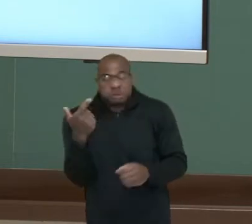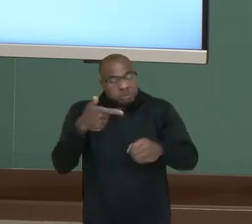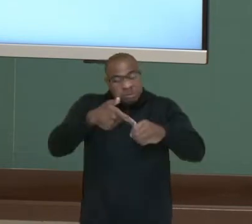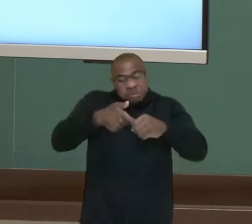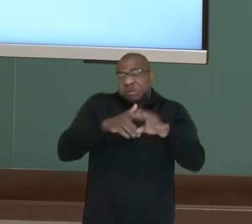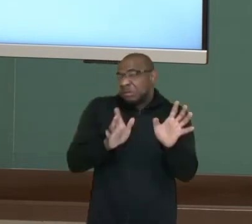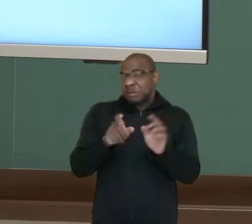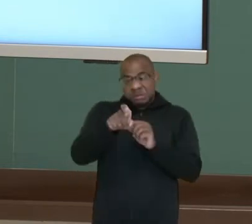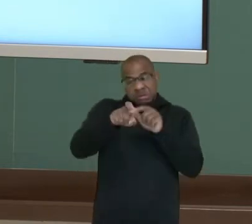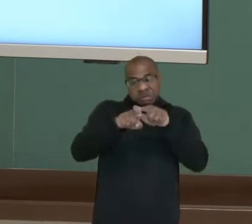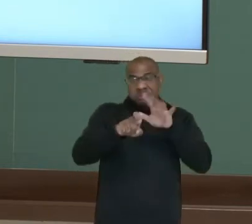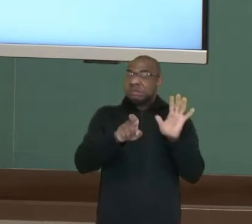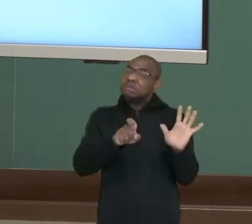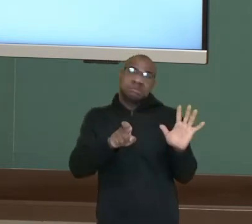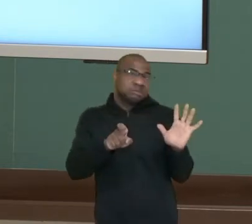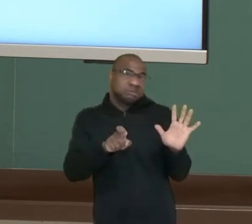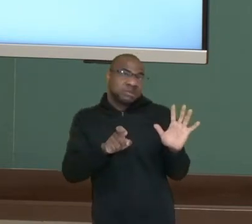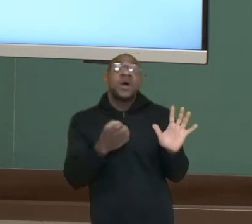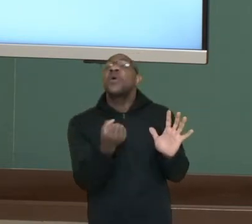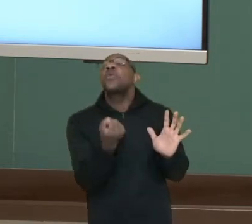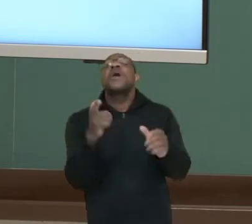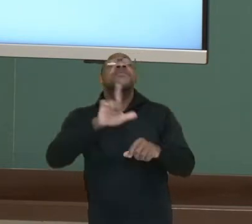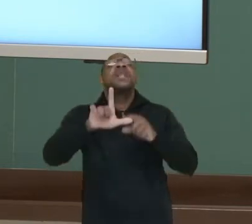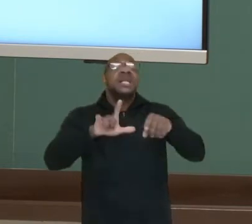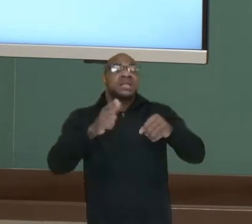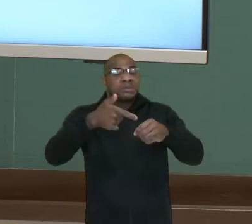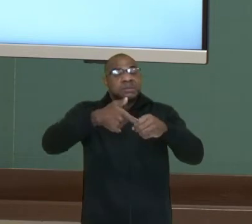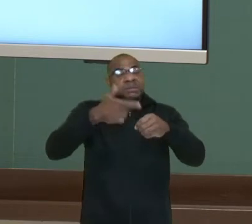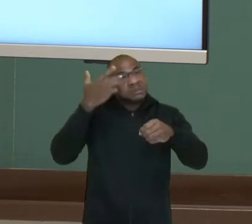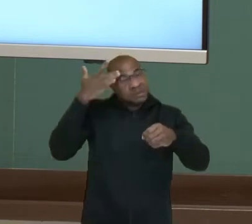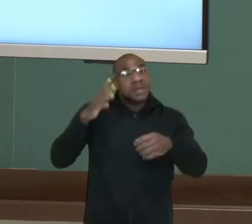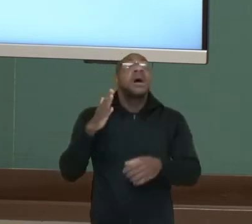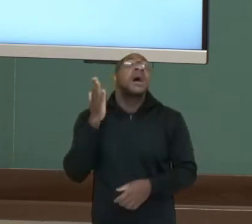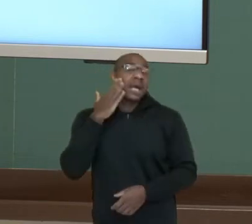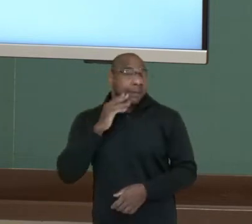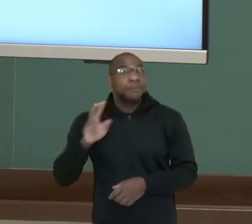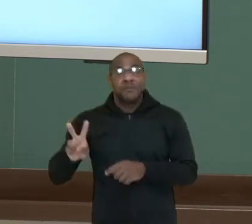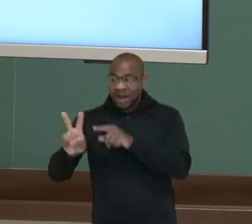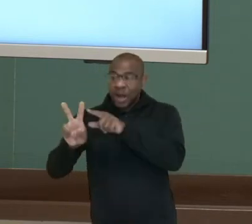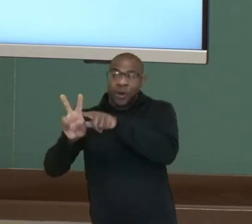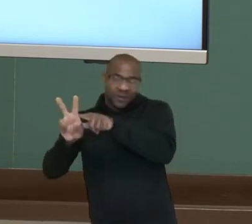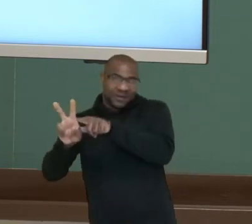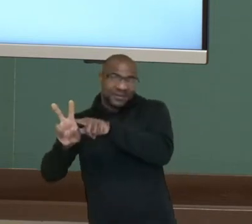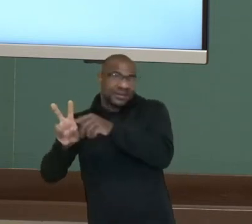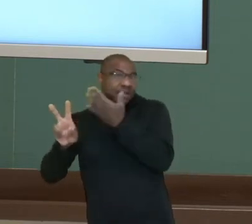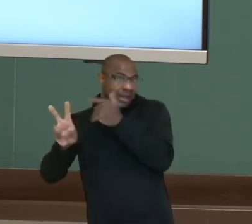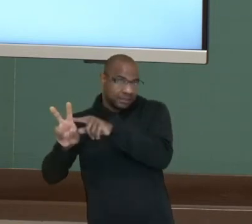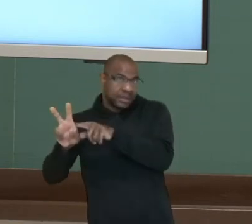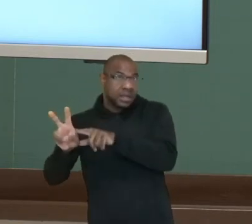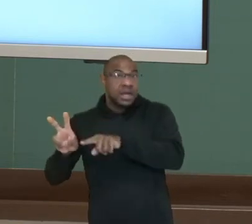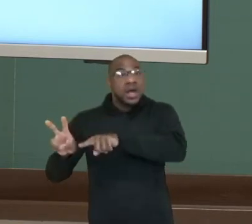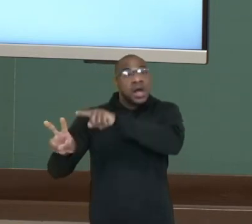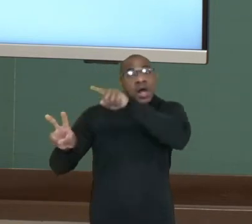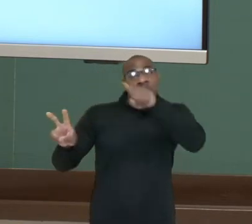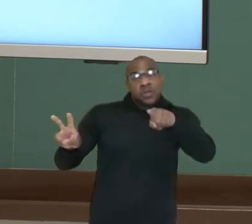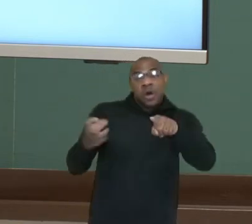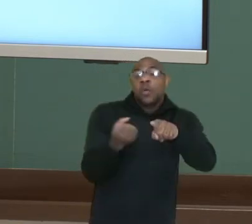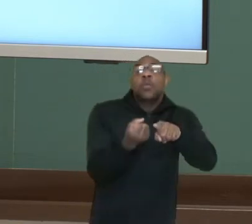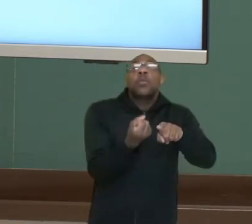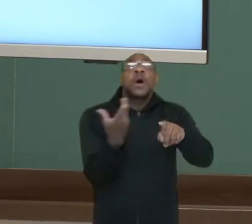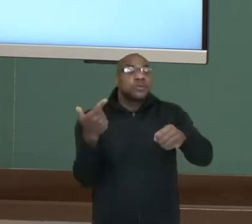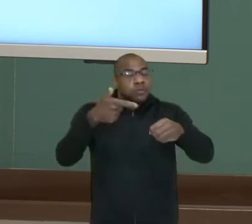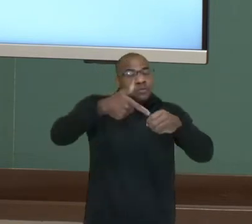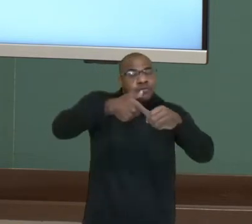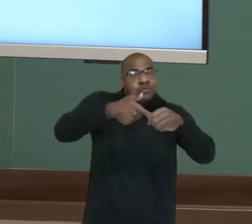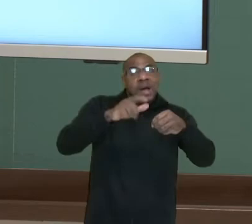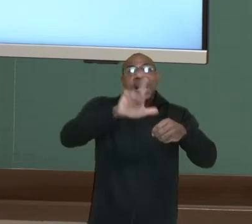uma letrinha para ele também. Na matemática é assim, conheço o valor, tem um número. Não conheço o valor, vou procurar o valor,